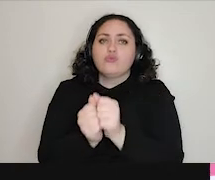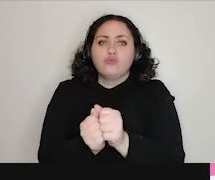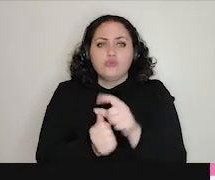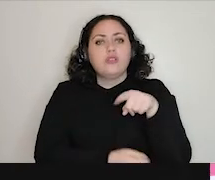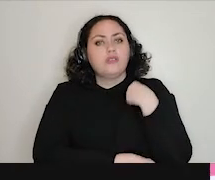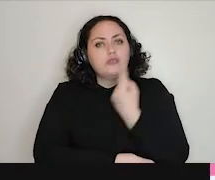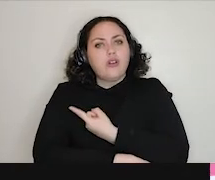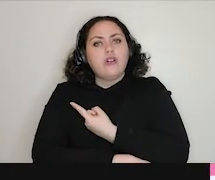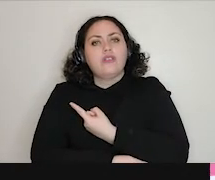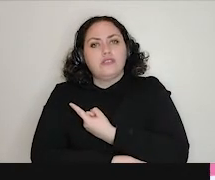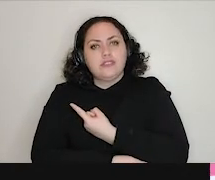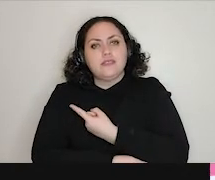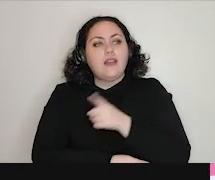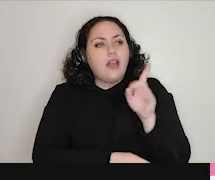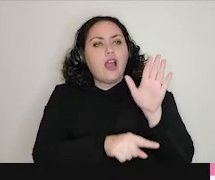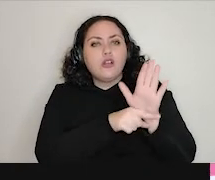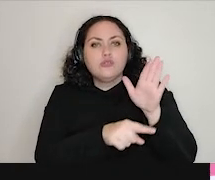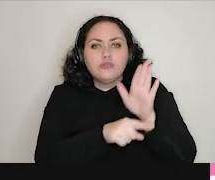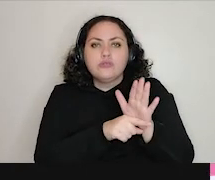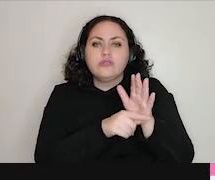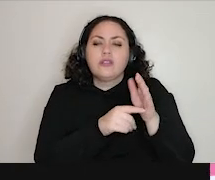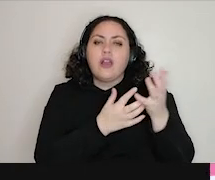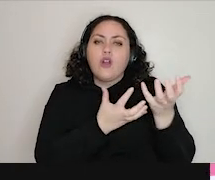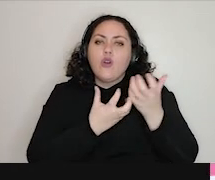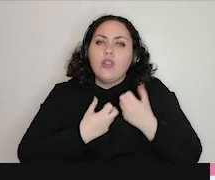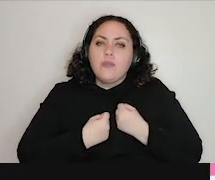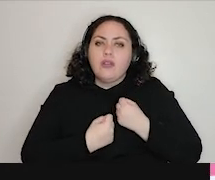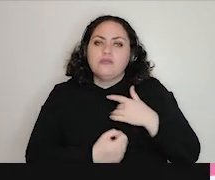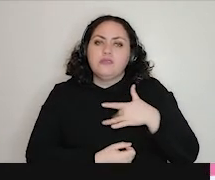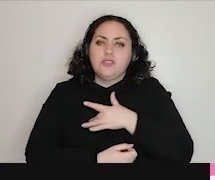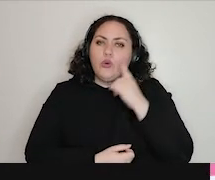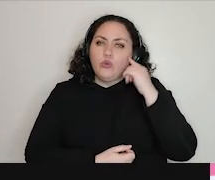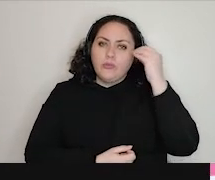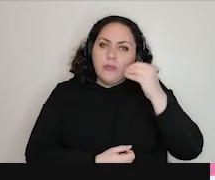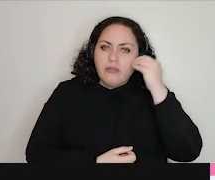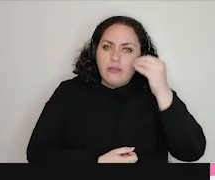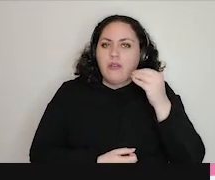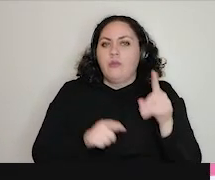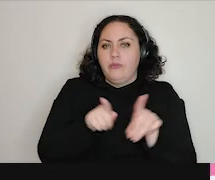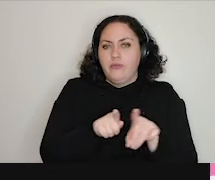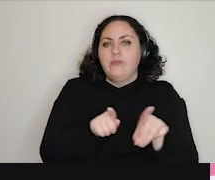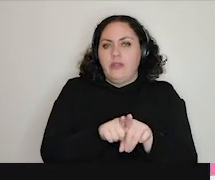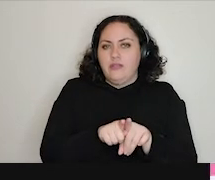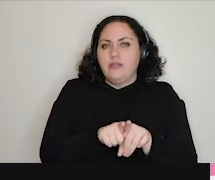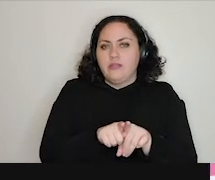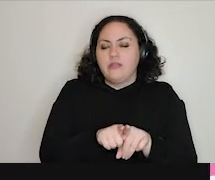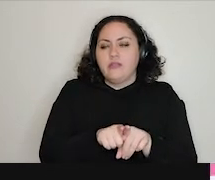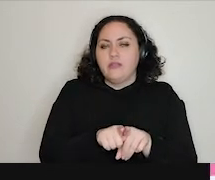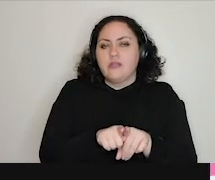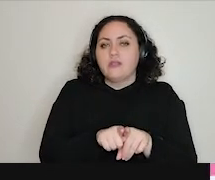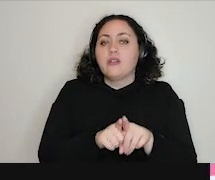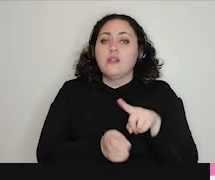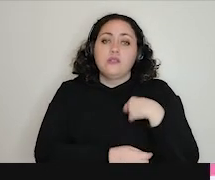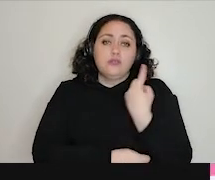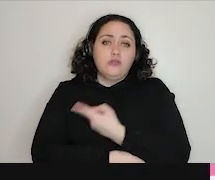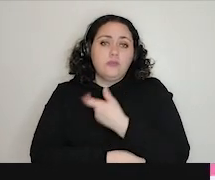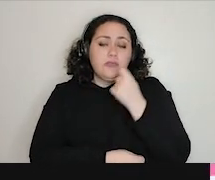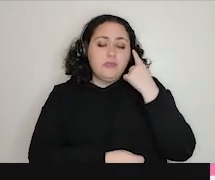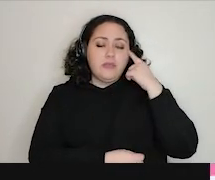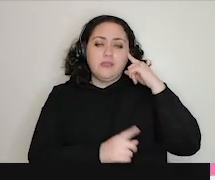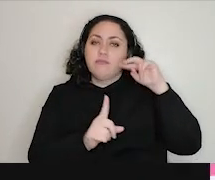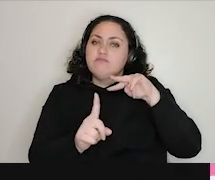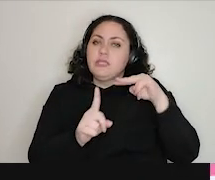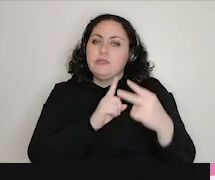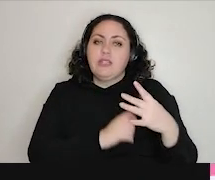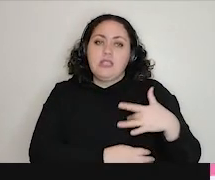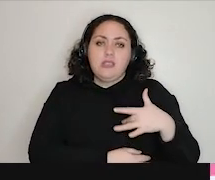se for necessário, auxiliam nos acolhimentos, em saúde mental, mas não somente. Então, a gente precisa entender uma ótica de uma